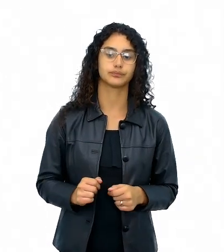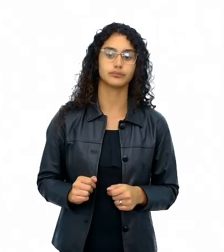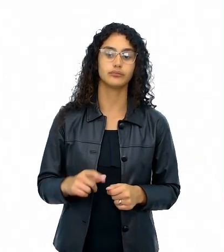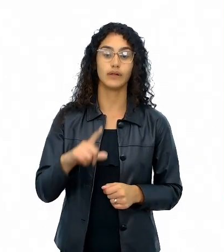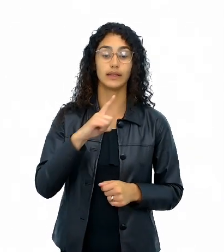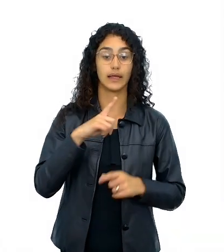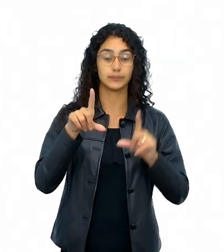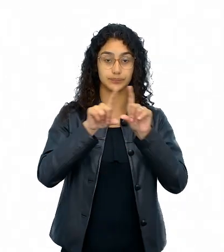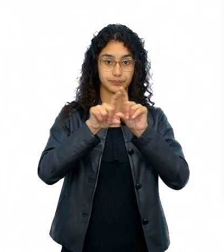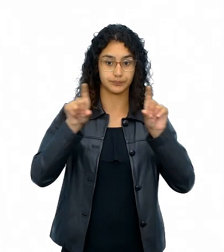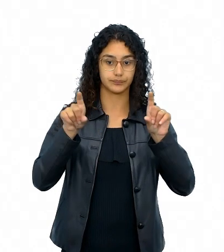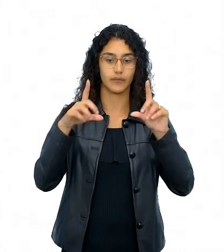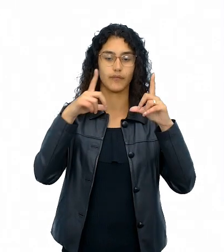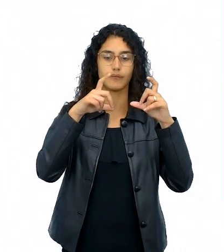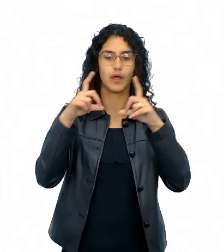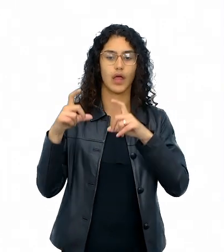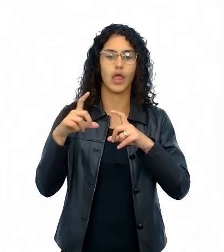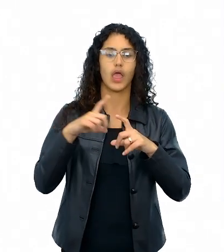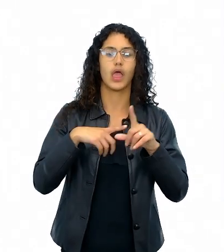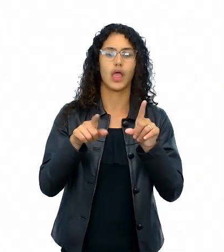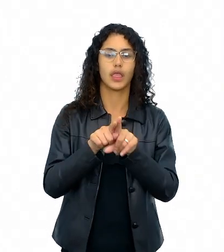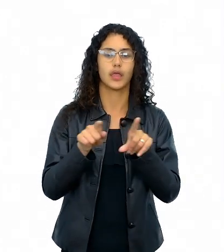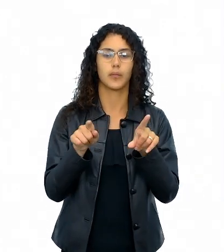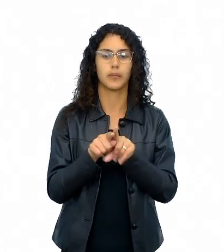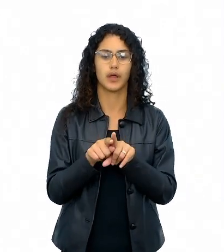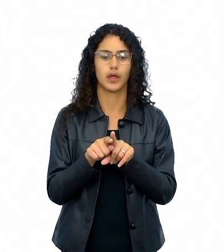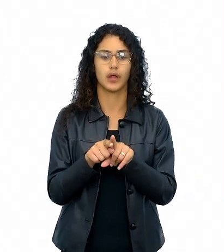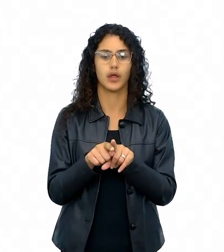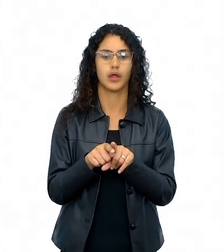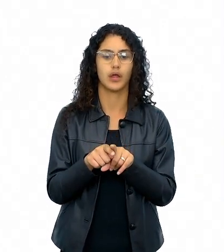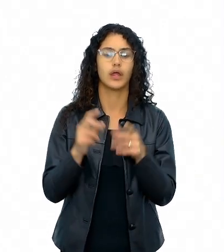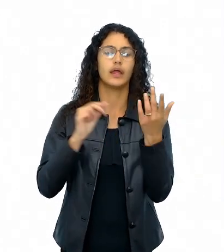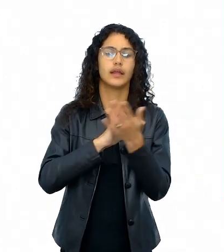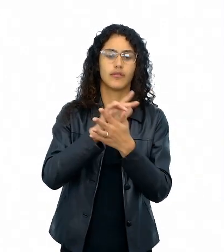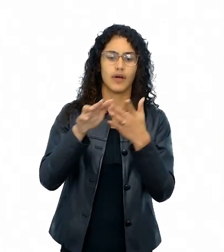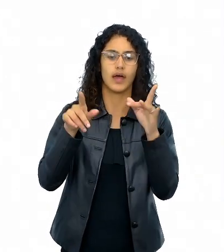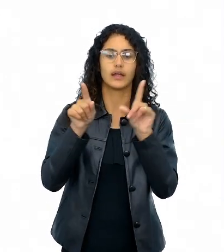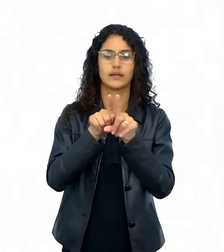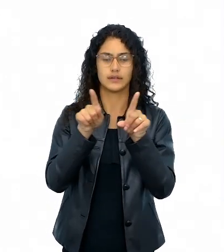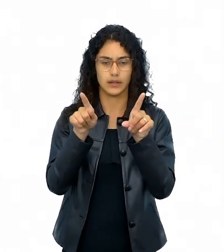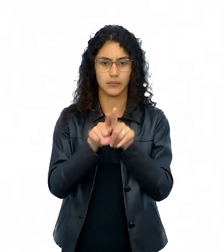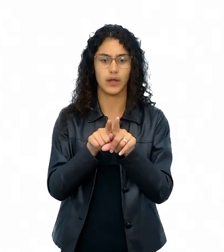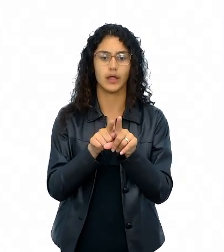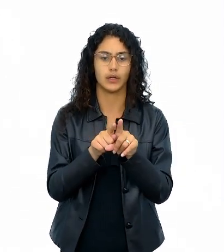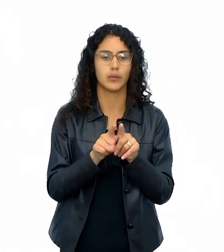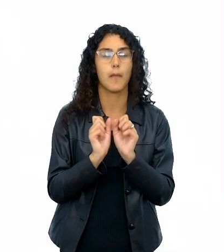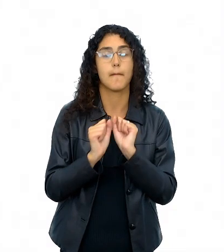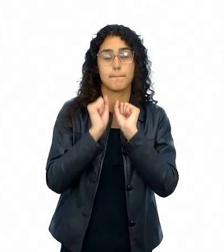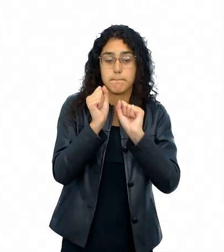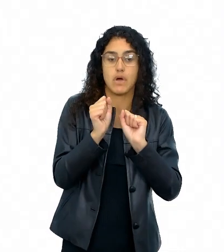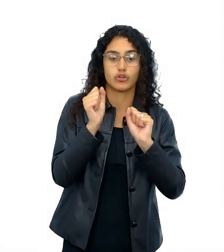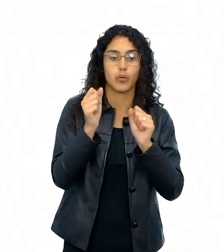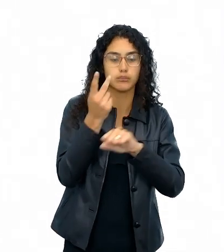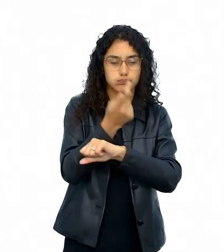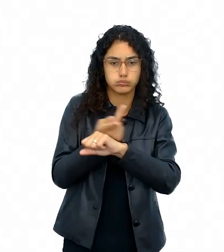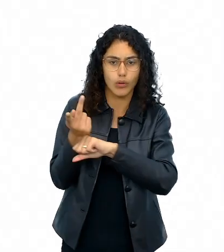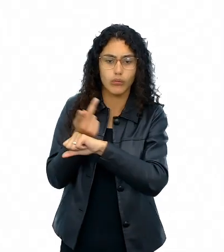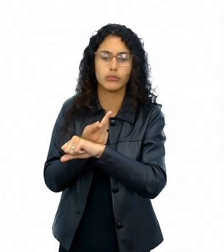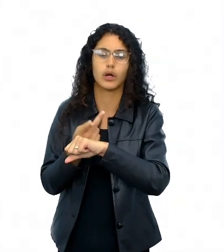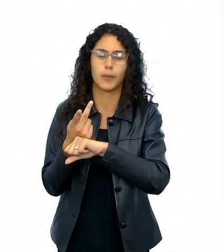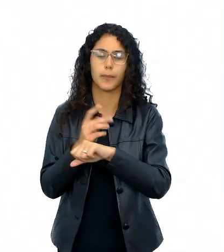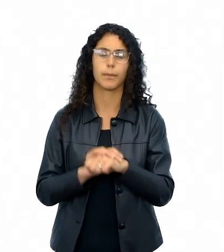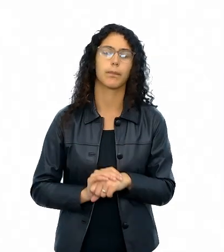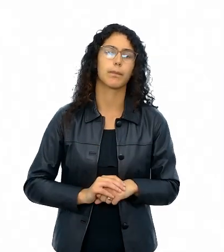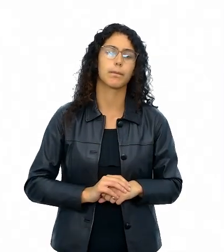essa tirinha, que foi tirada do blog Humor Consciência, tem outras tirinhas bem legais nesse blog, vocês podem também explorar,